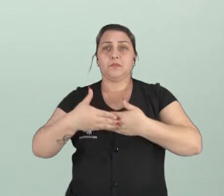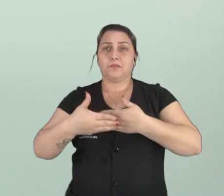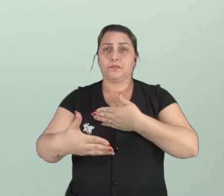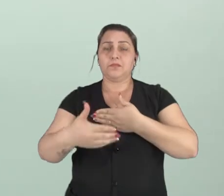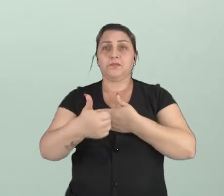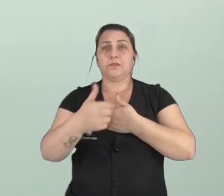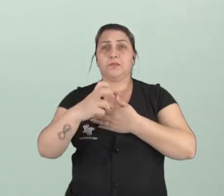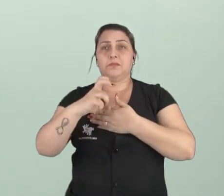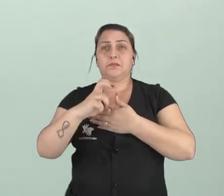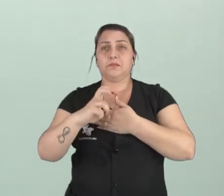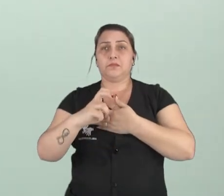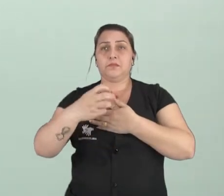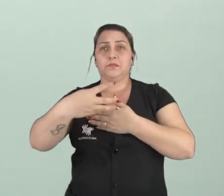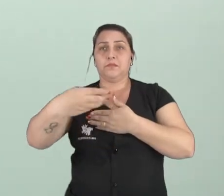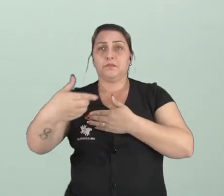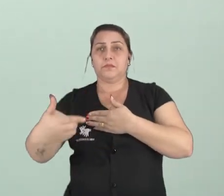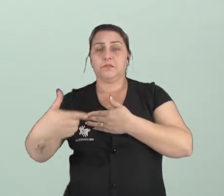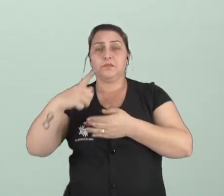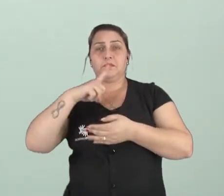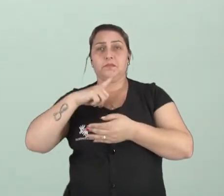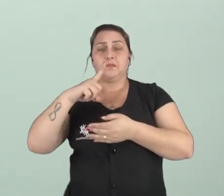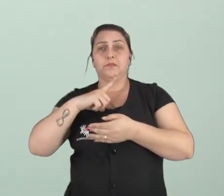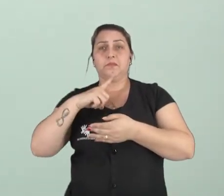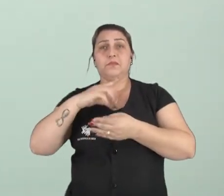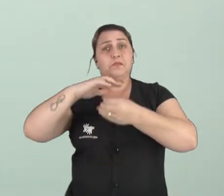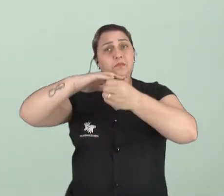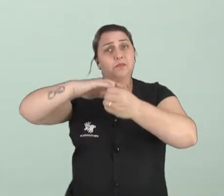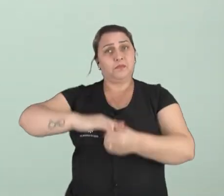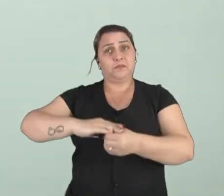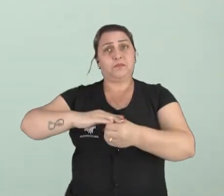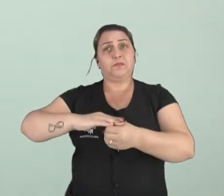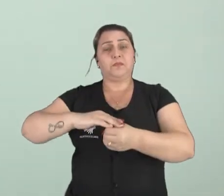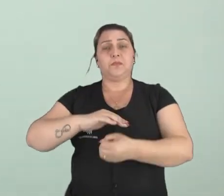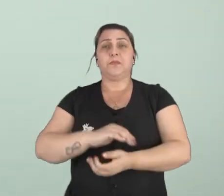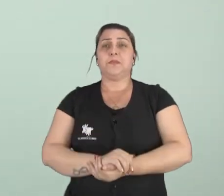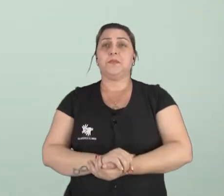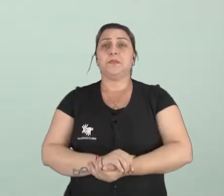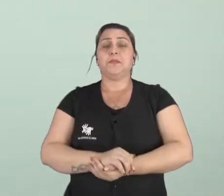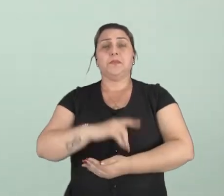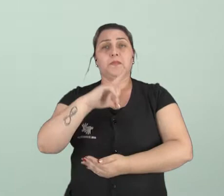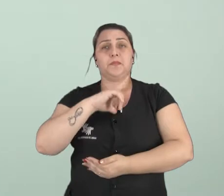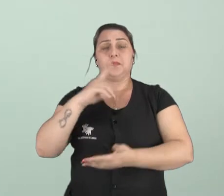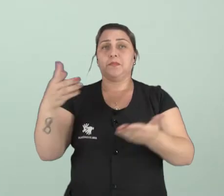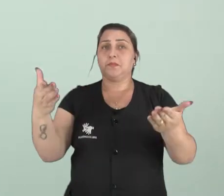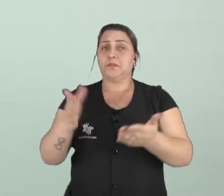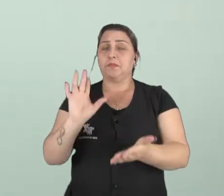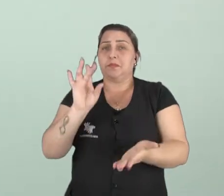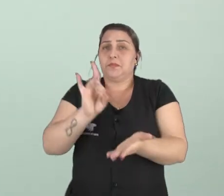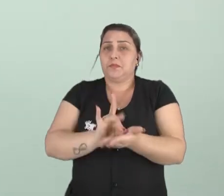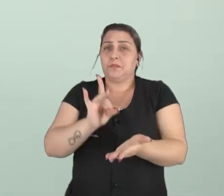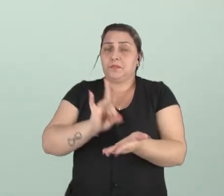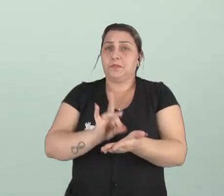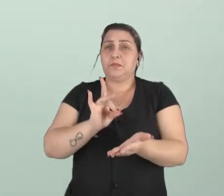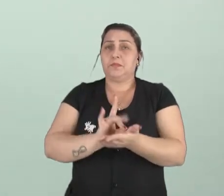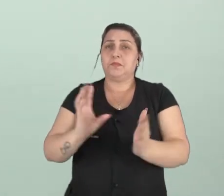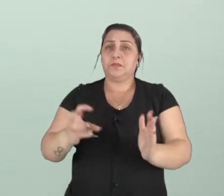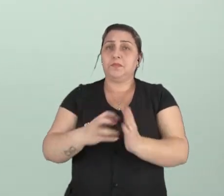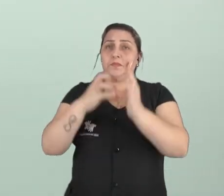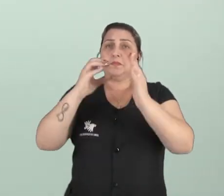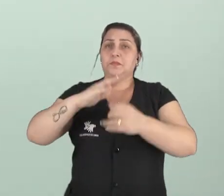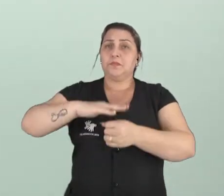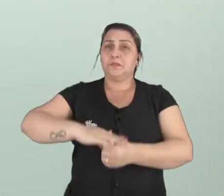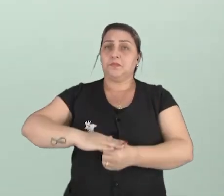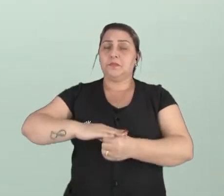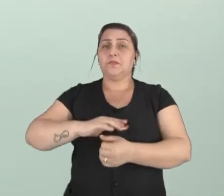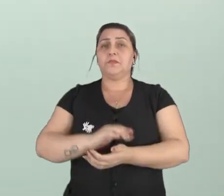período aí de 1532, a gente tem um processo de colonização, né? A gente tem agora, de fato, a efetivação desse processo